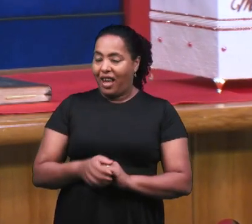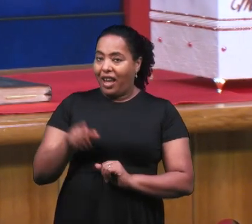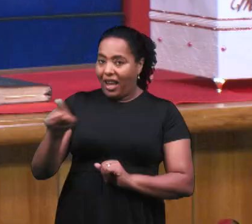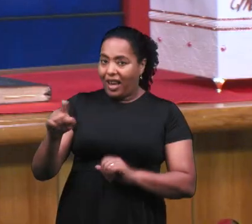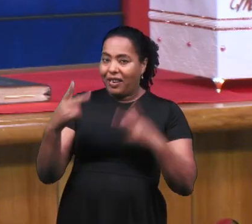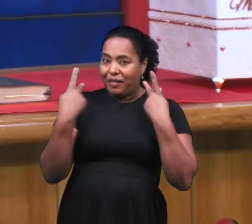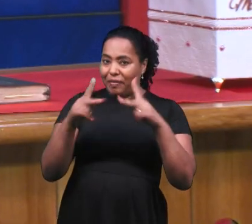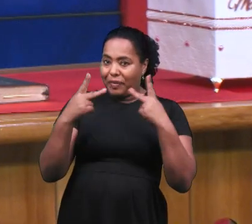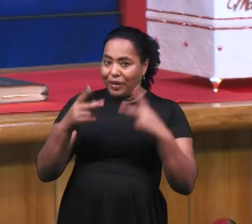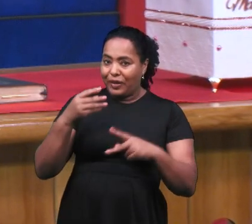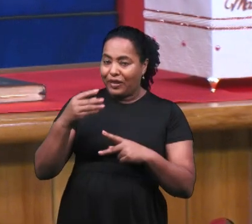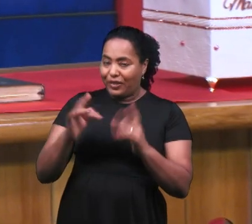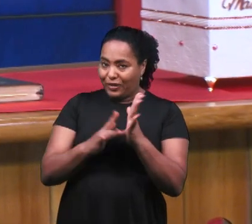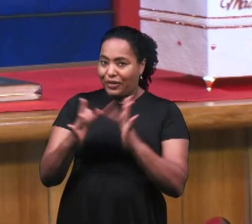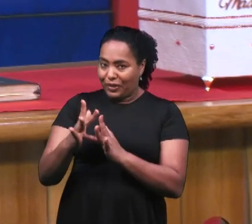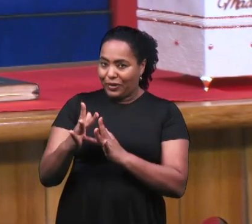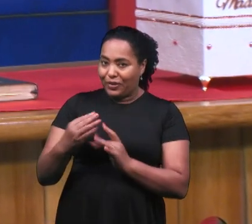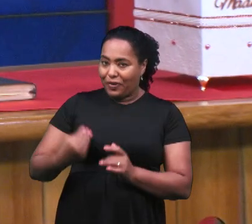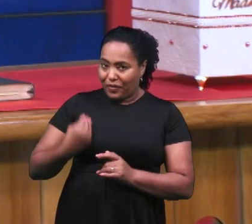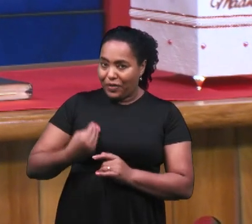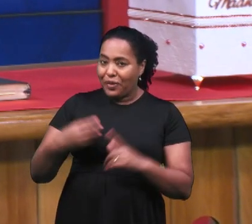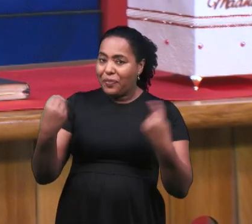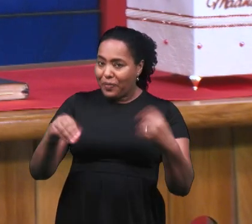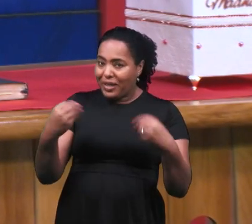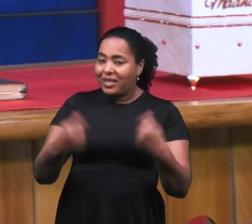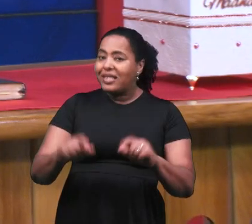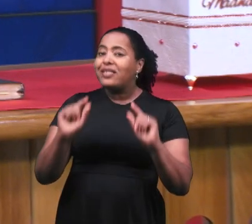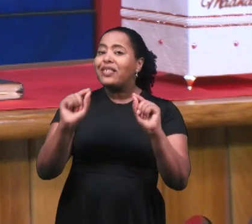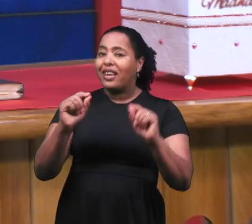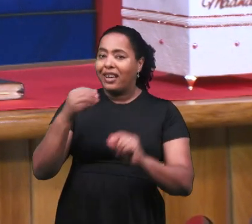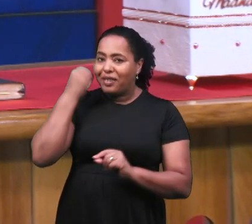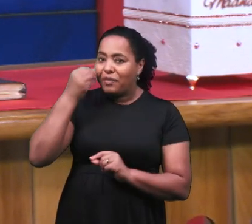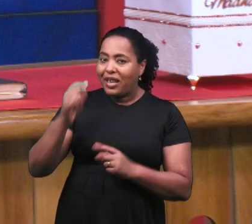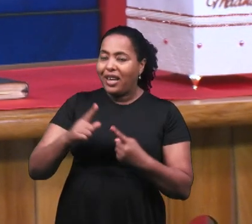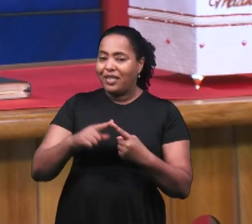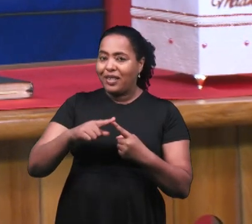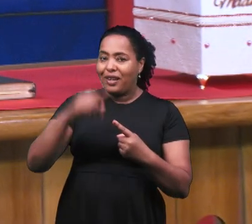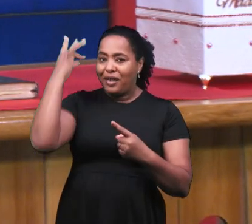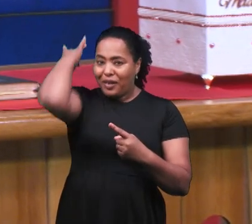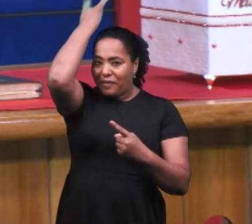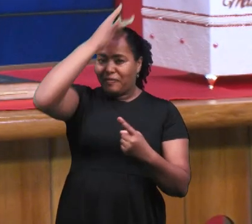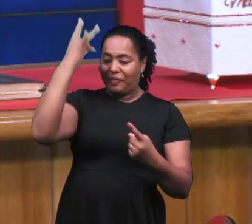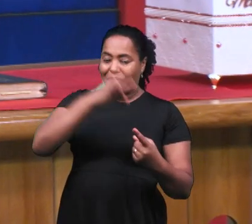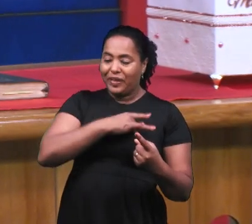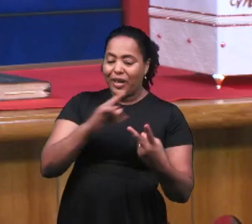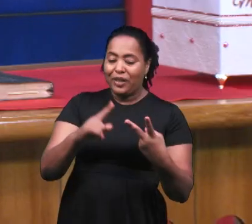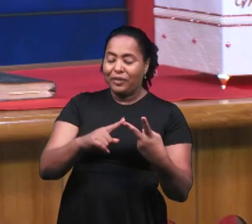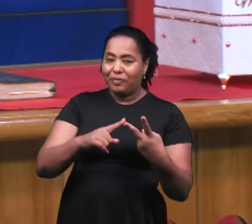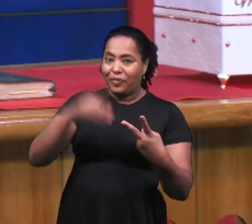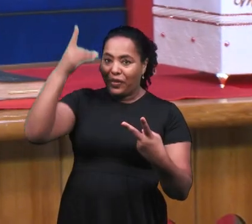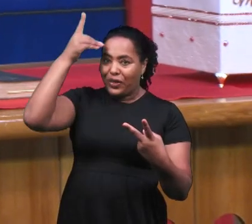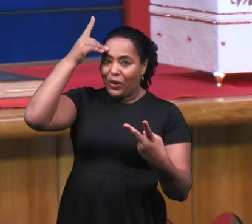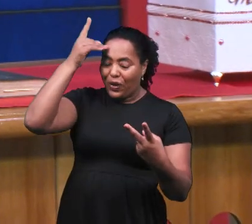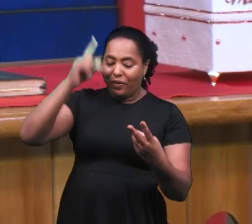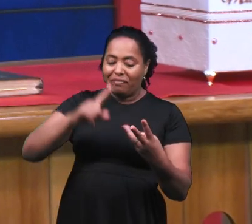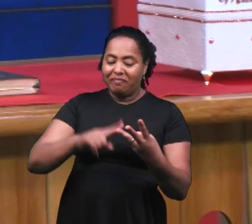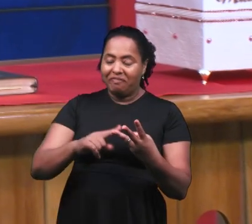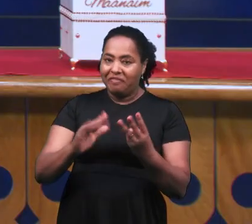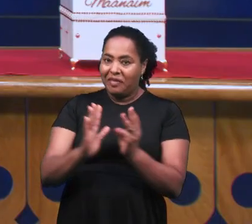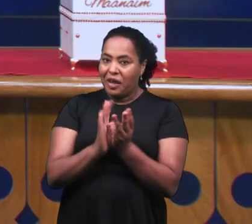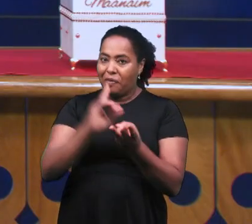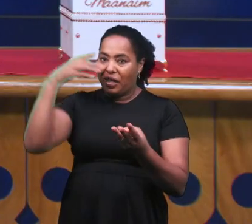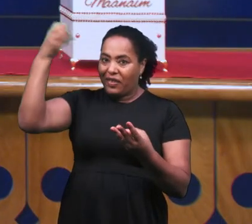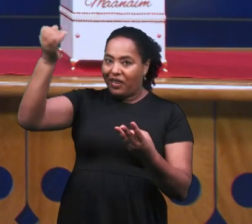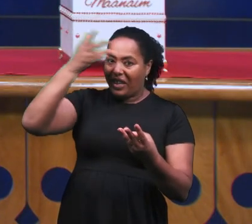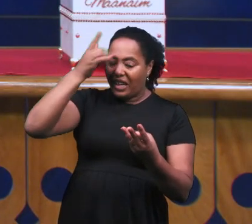tem que ter experiência. Batismo com o Espírito Santo, dons espirituais, palavra revelada, poder do sangue de